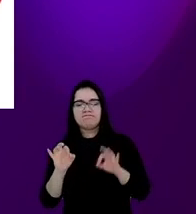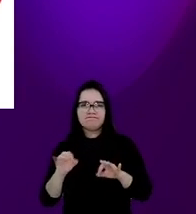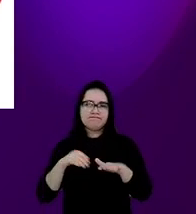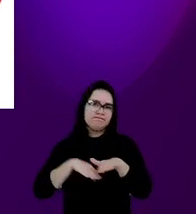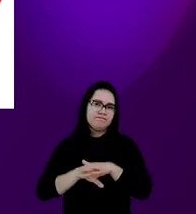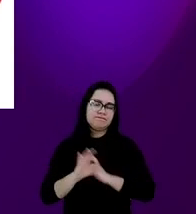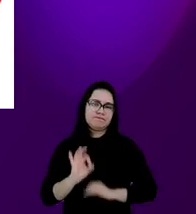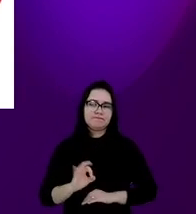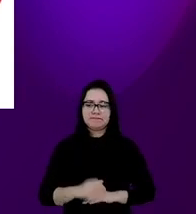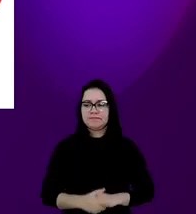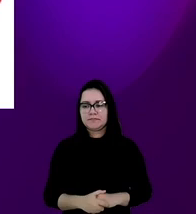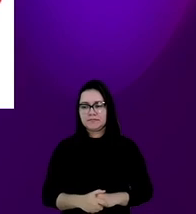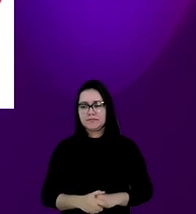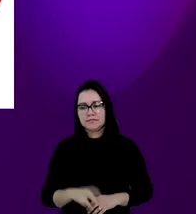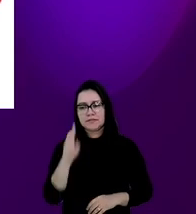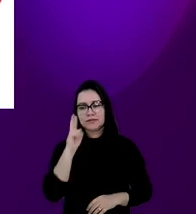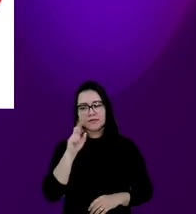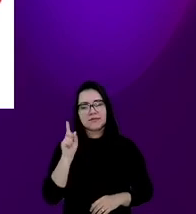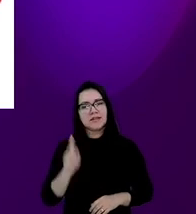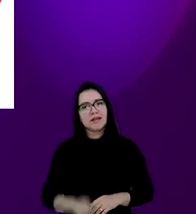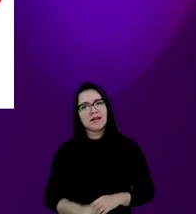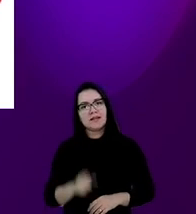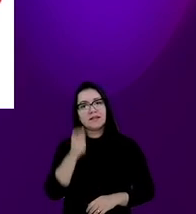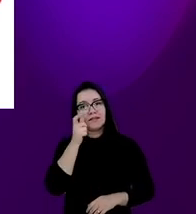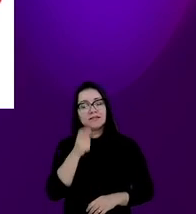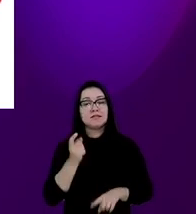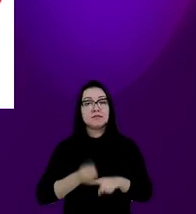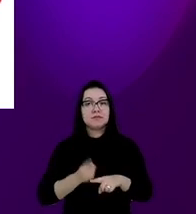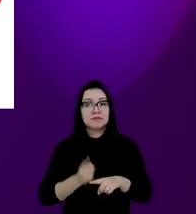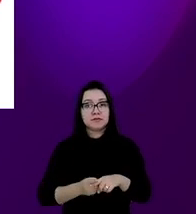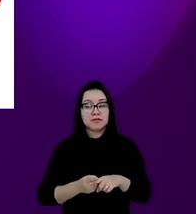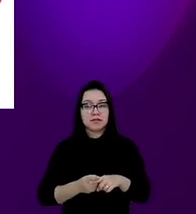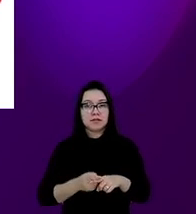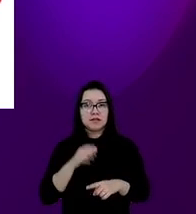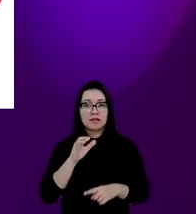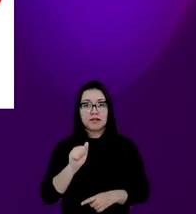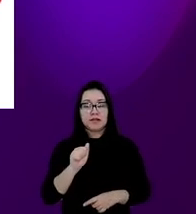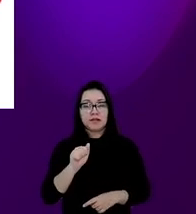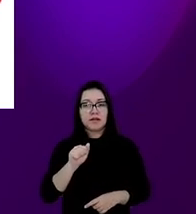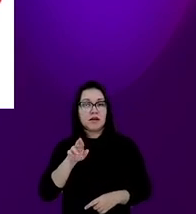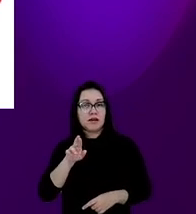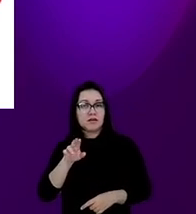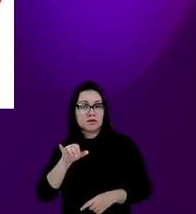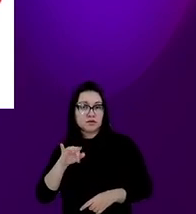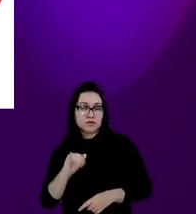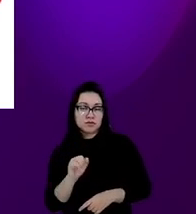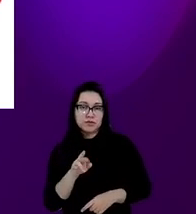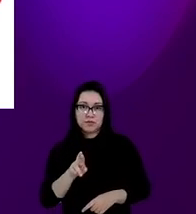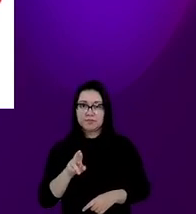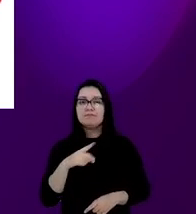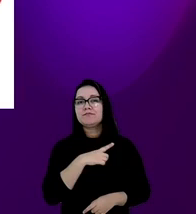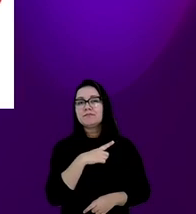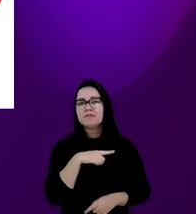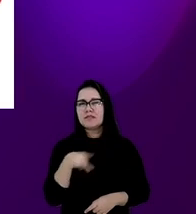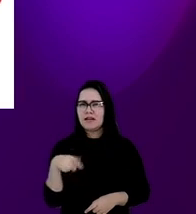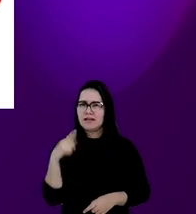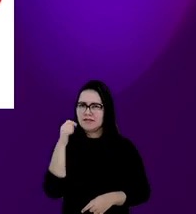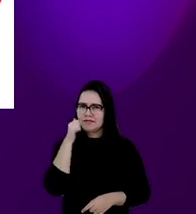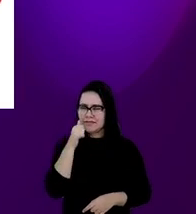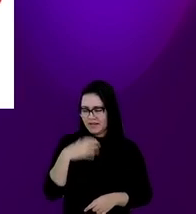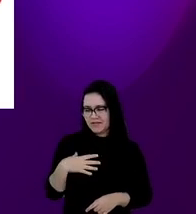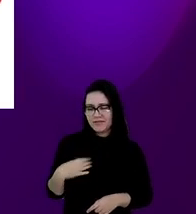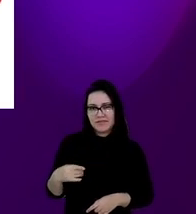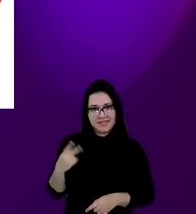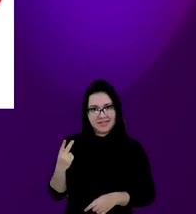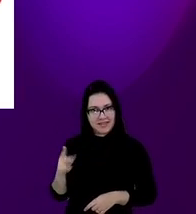do tocilizumab é uma história extremamente interessante, porque o Carl June, que fez o primeiro caso, ele tinha uma filha que